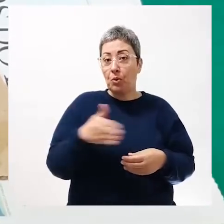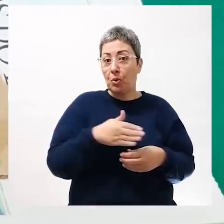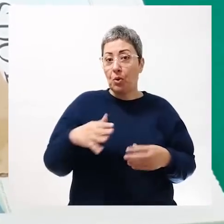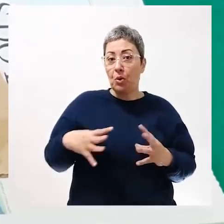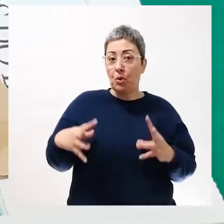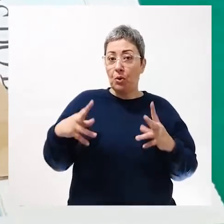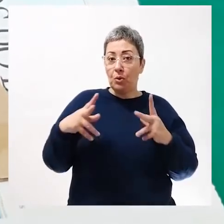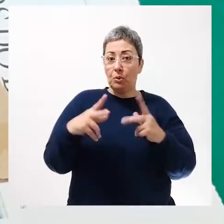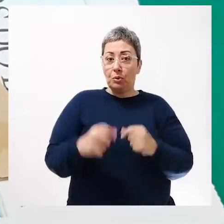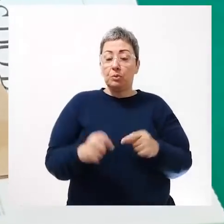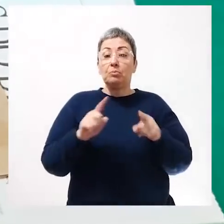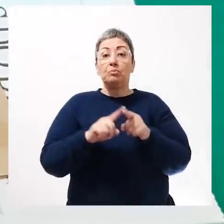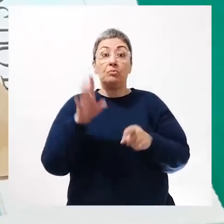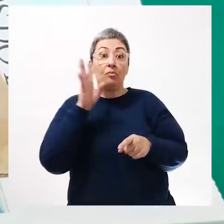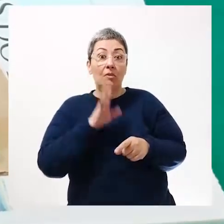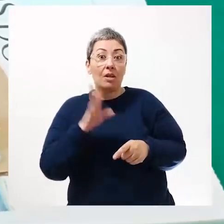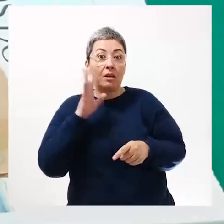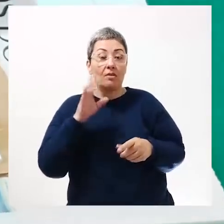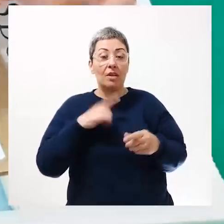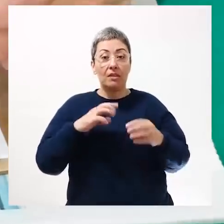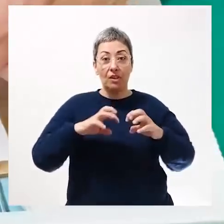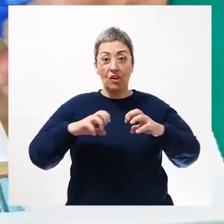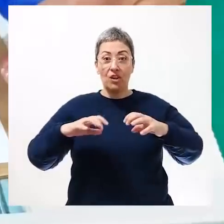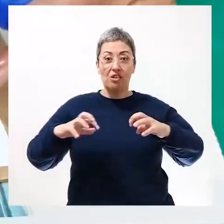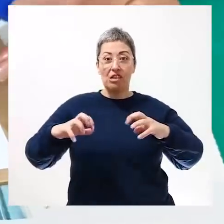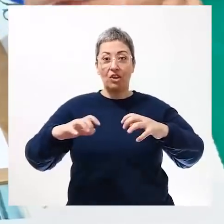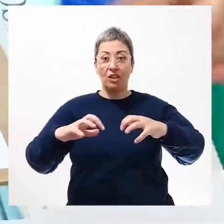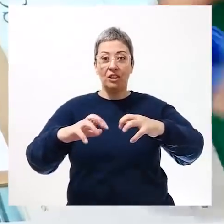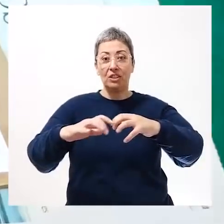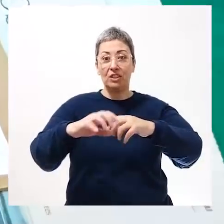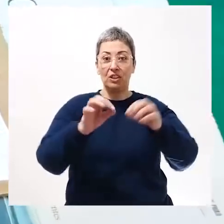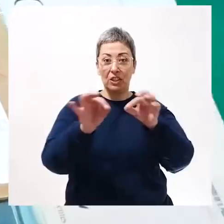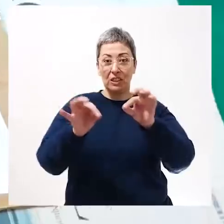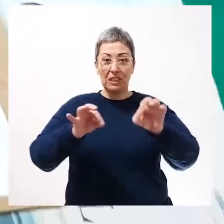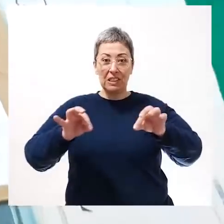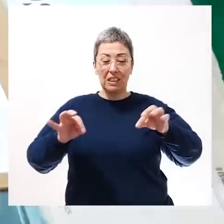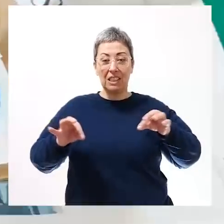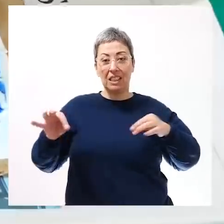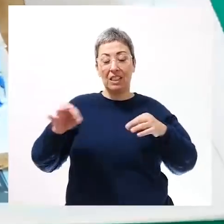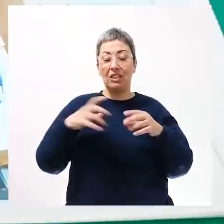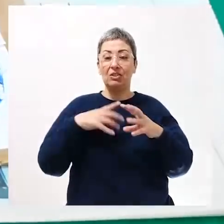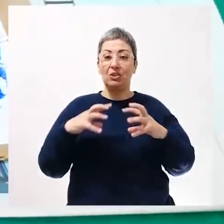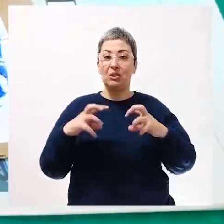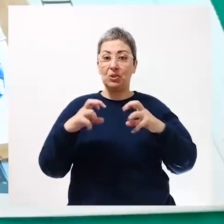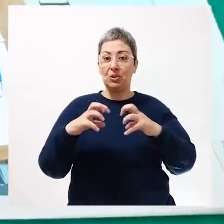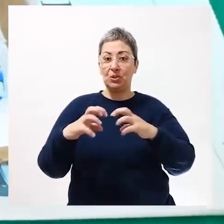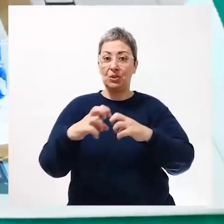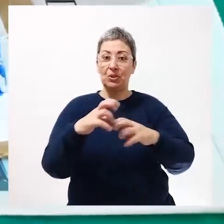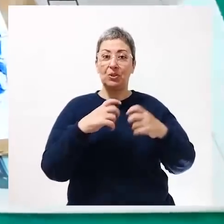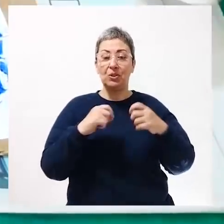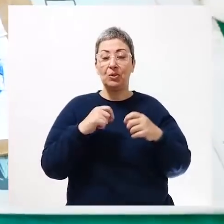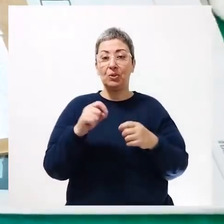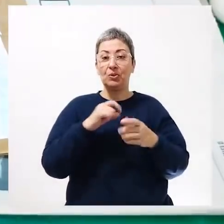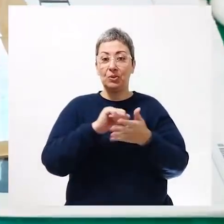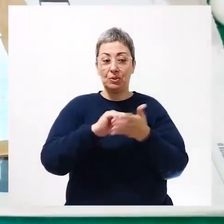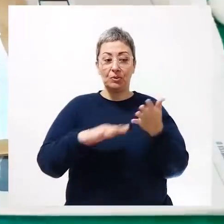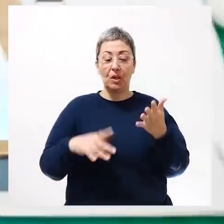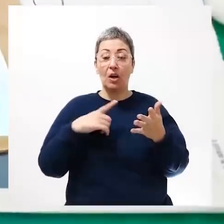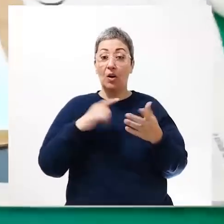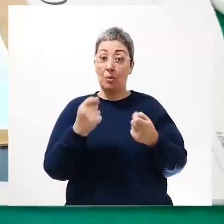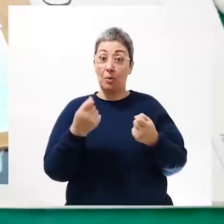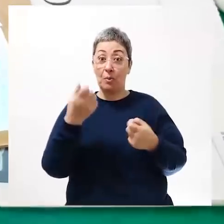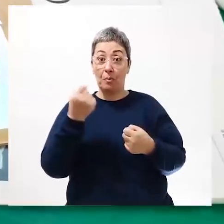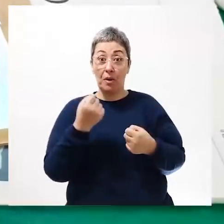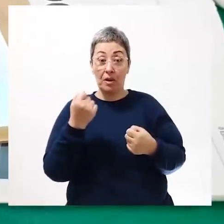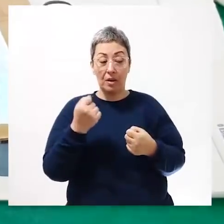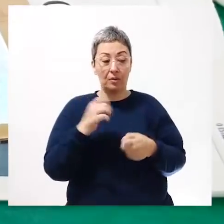Passa tudo. E é legal que fica com essas nervurinhas a atividade. Deixa eu passar um pouquinho